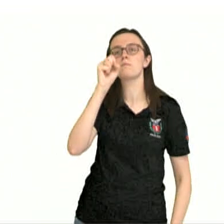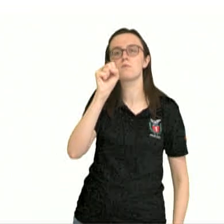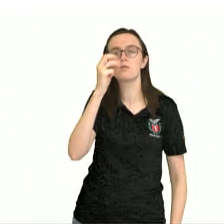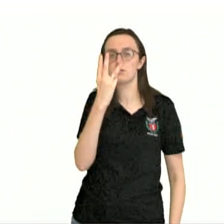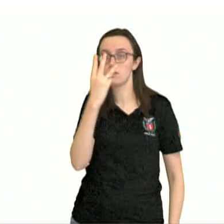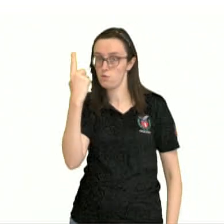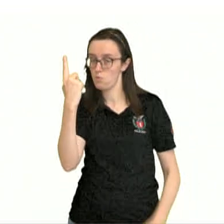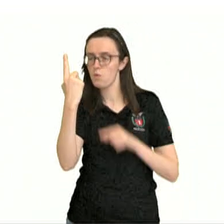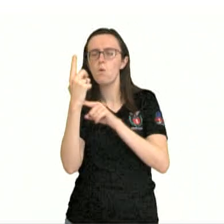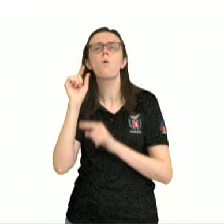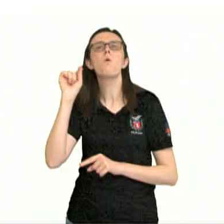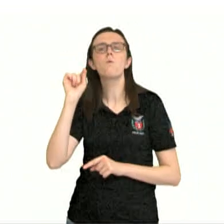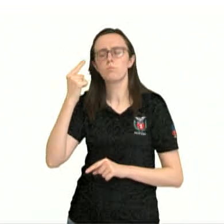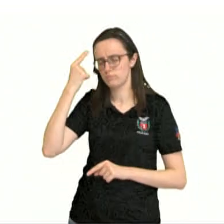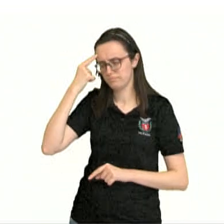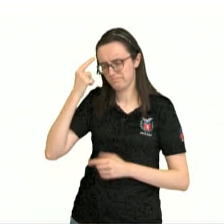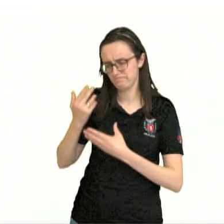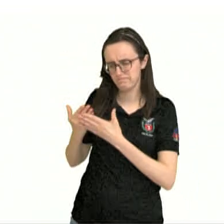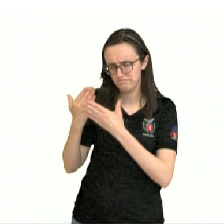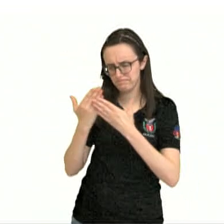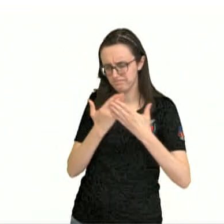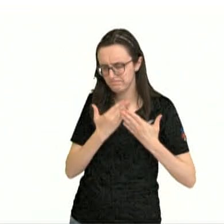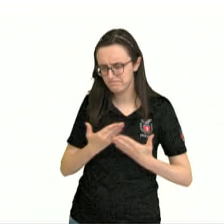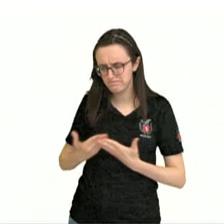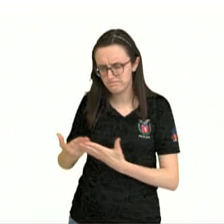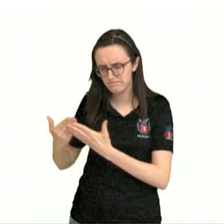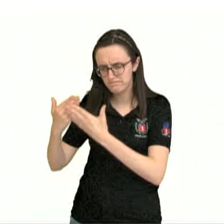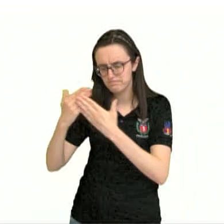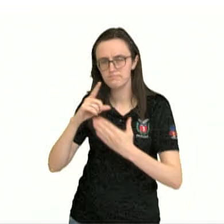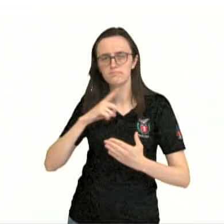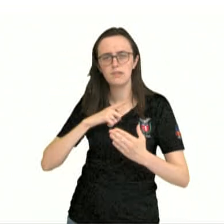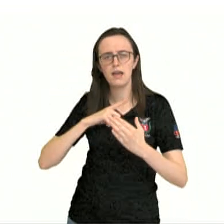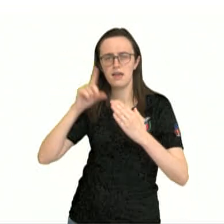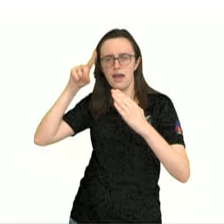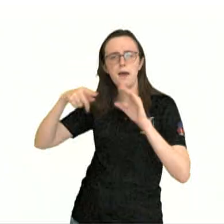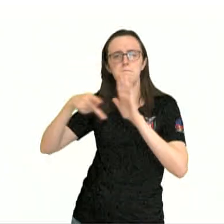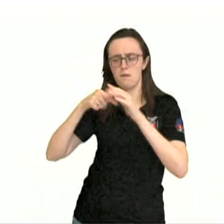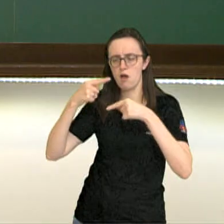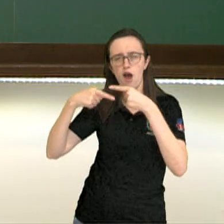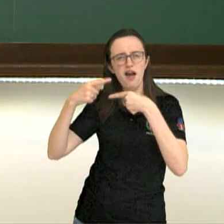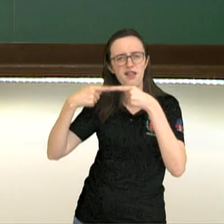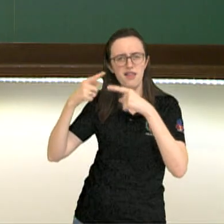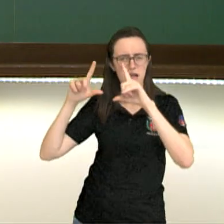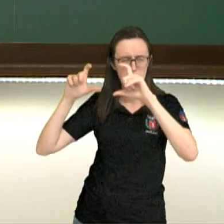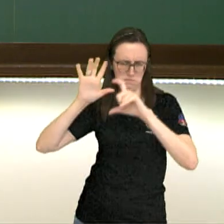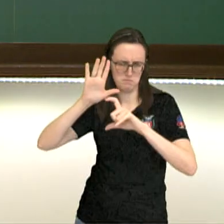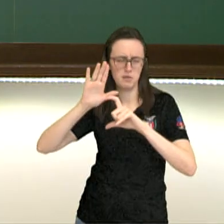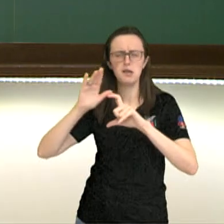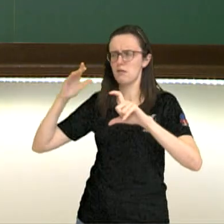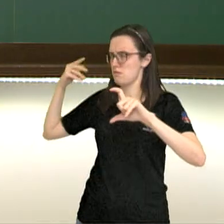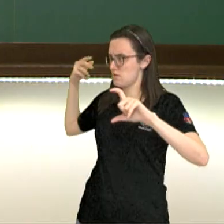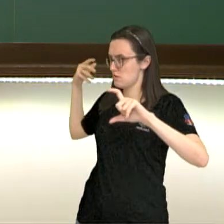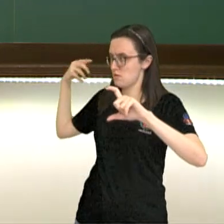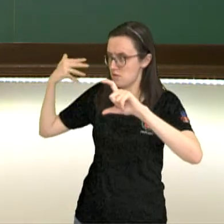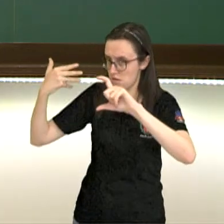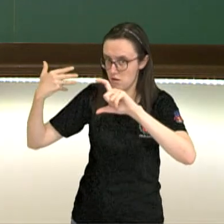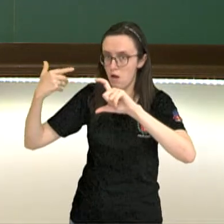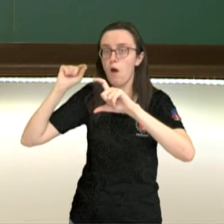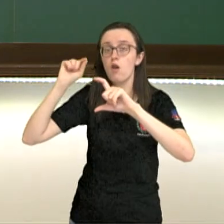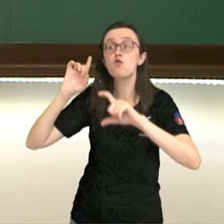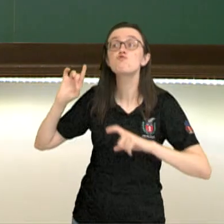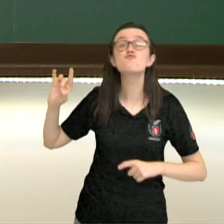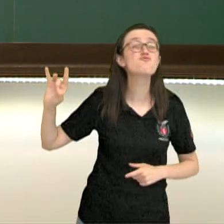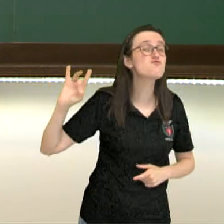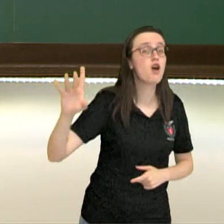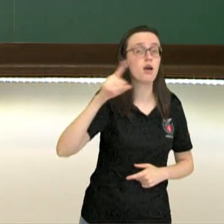1831, ele desenvolve o rolo de câmera. Era possível, até aquele momento, que somente os